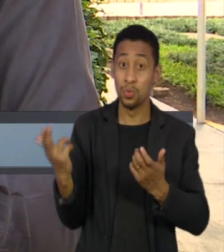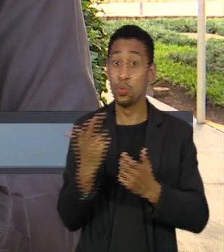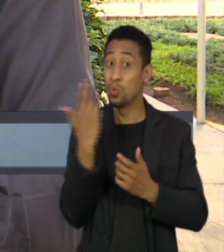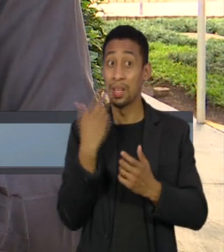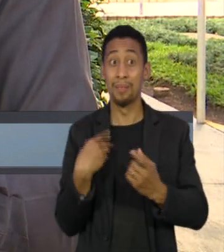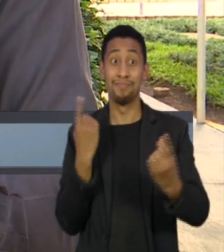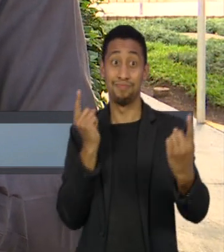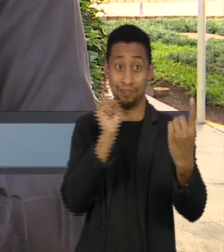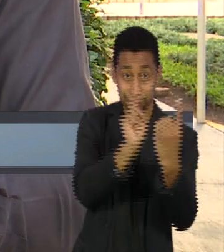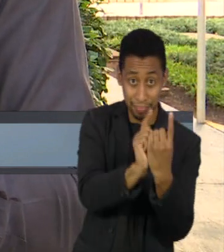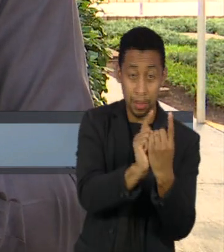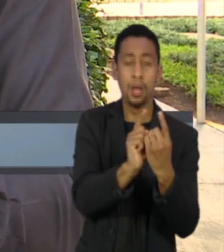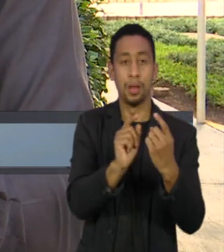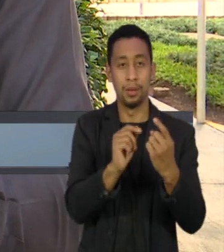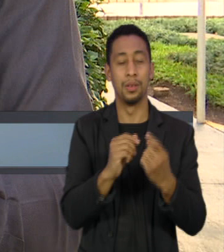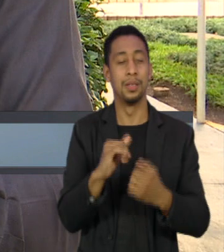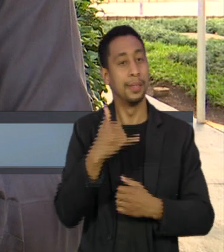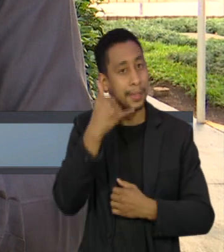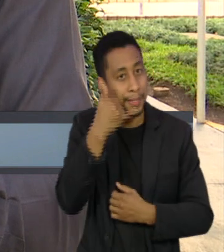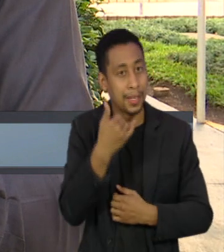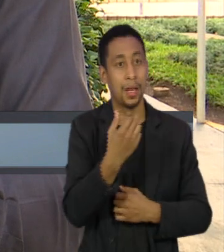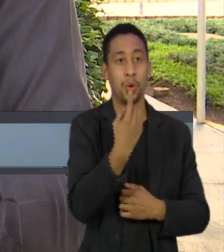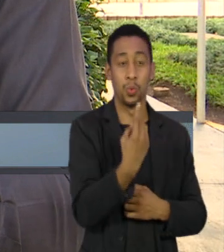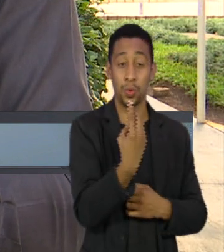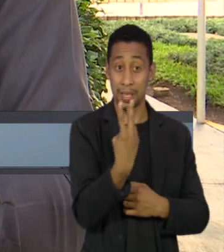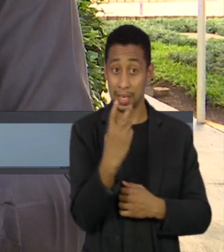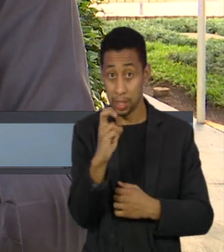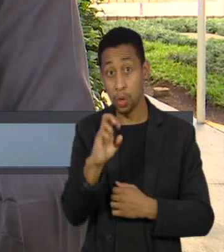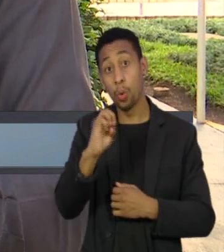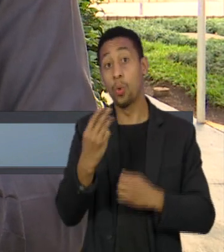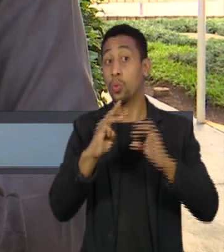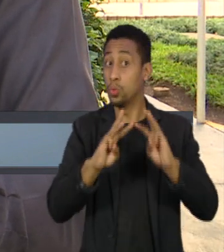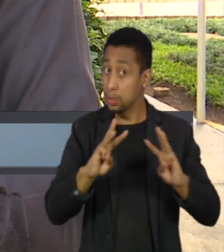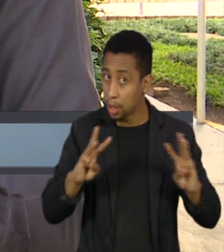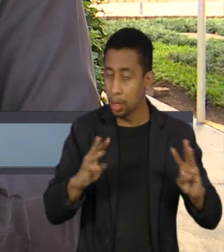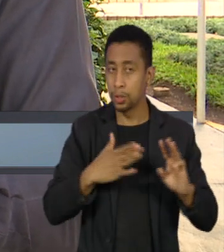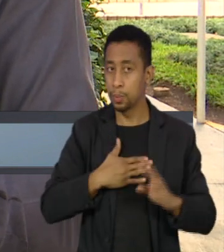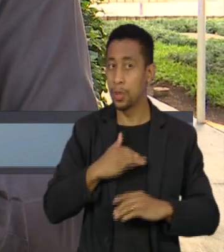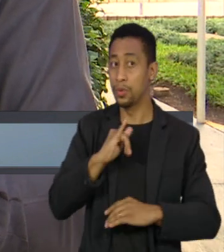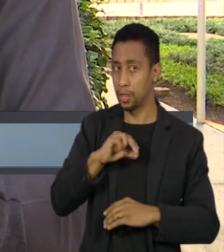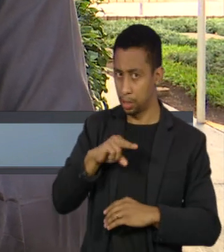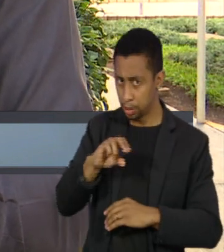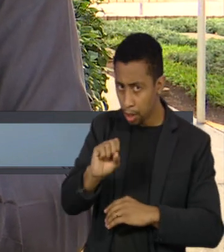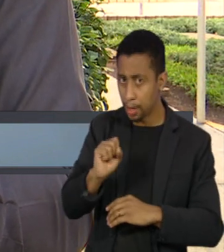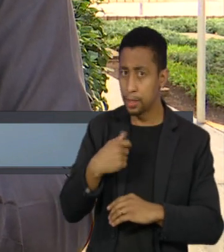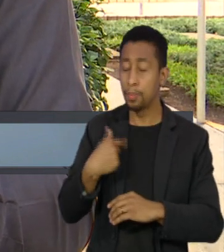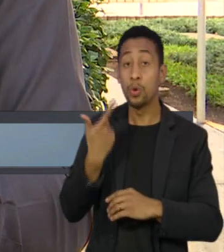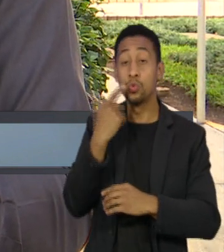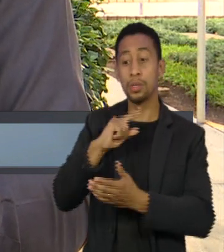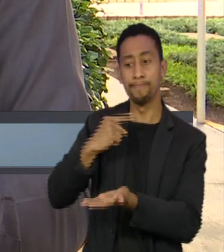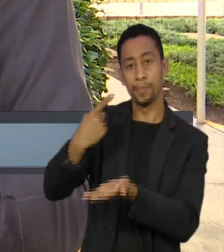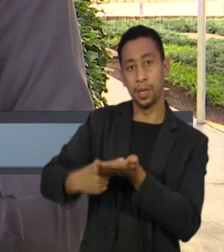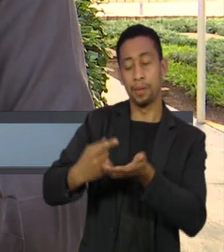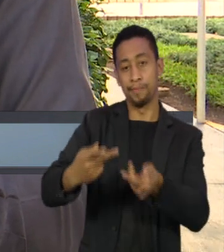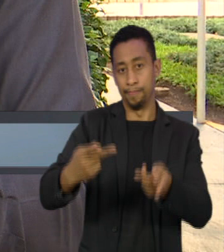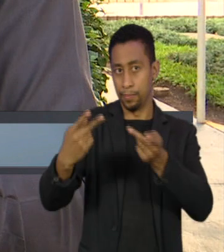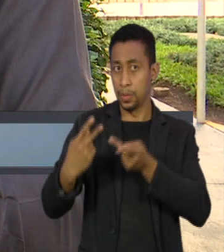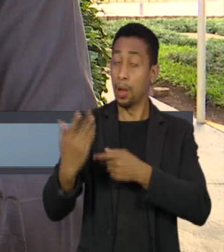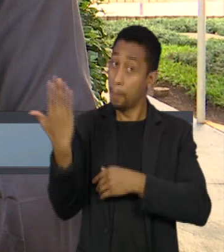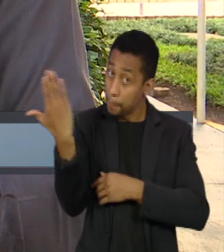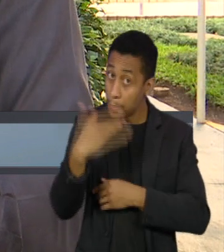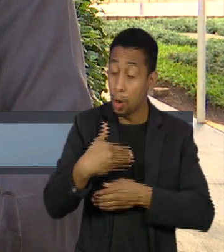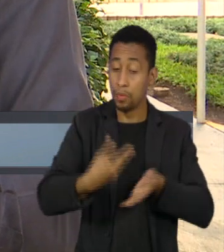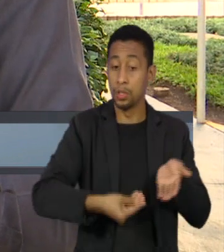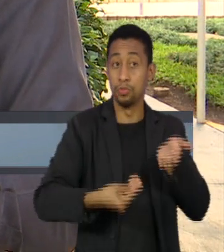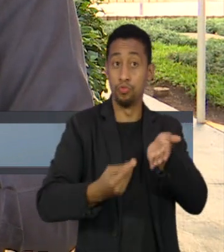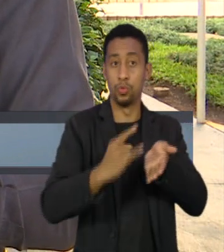135 ou acessar o site Meu INSS para agendar a prova de vida. É preciso comprovar essa condição de saúde por meio de